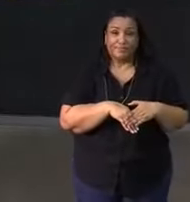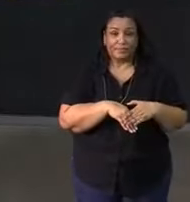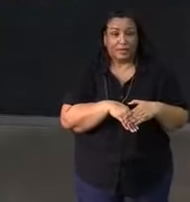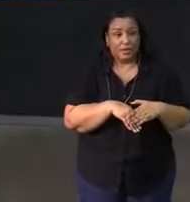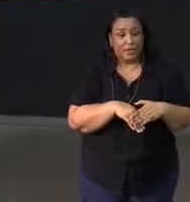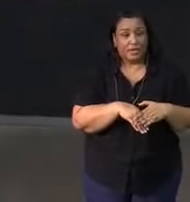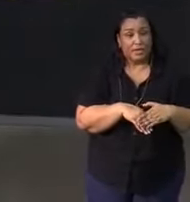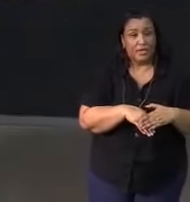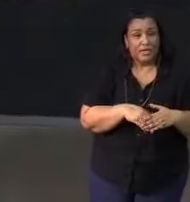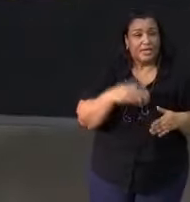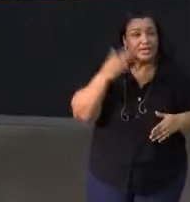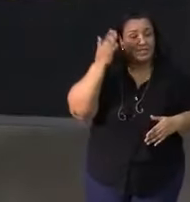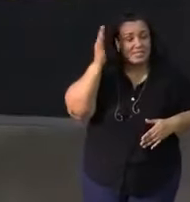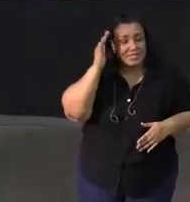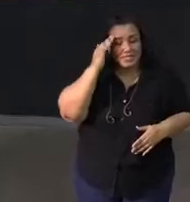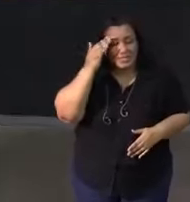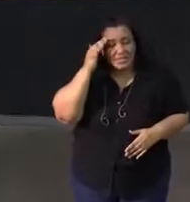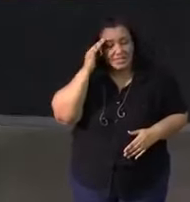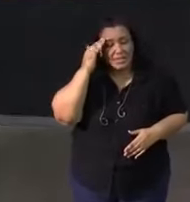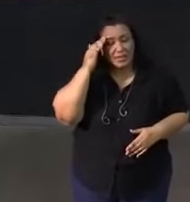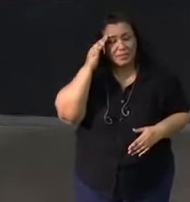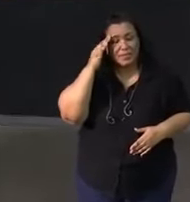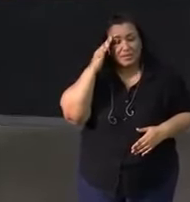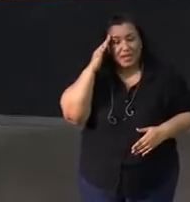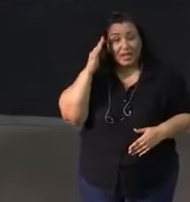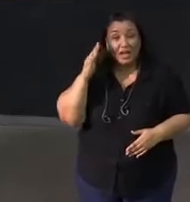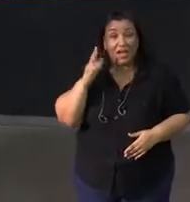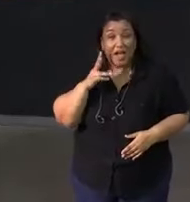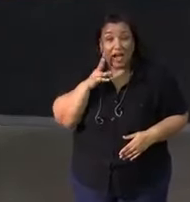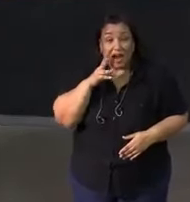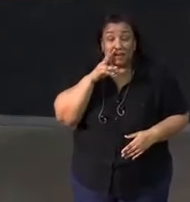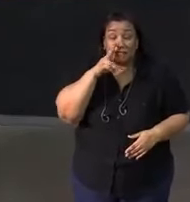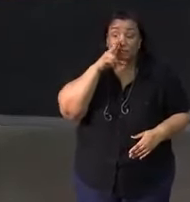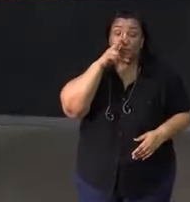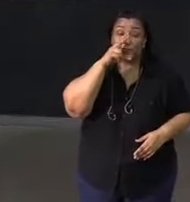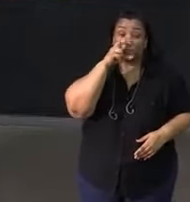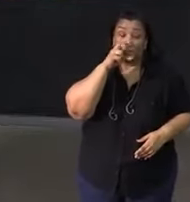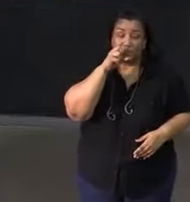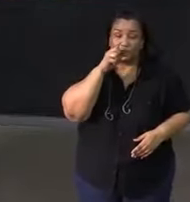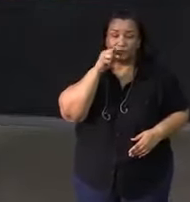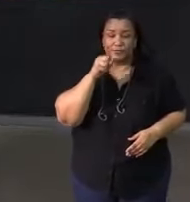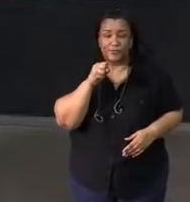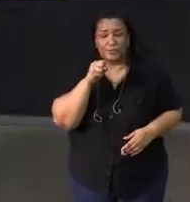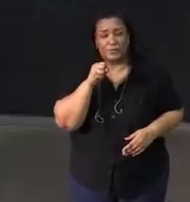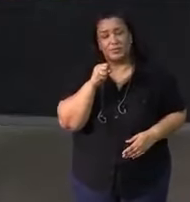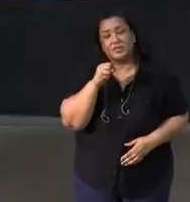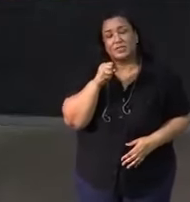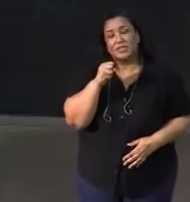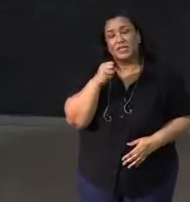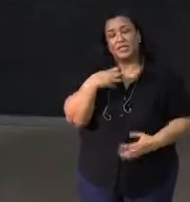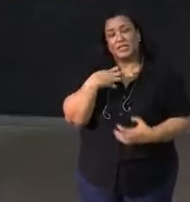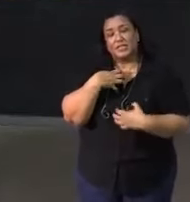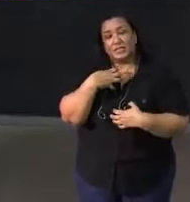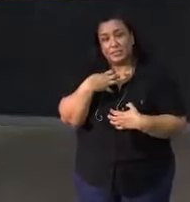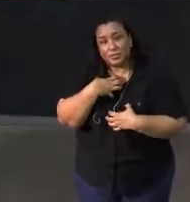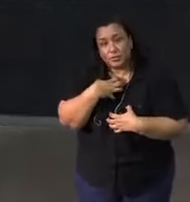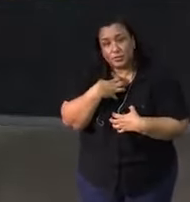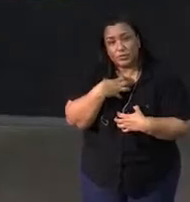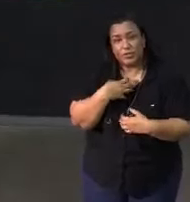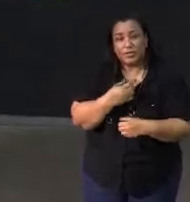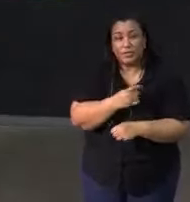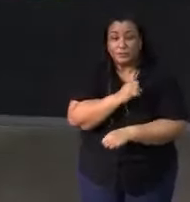de onde vinha a força, as revelações, as